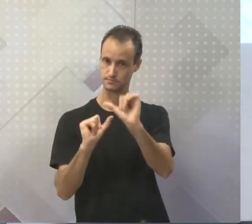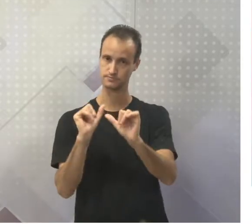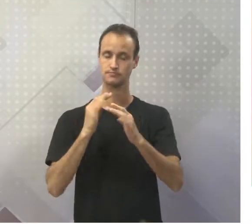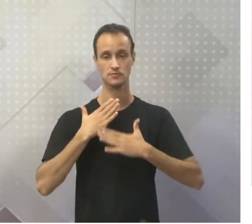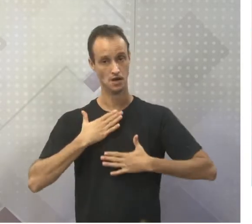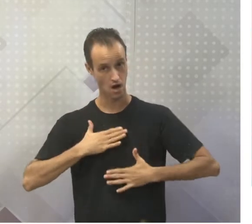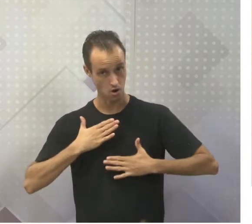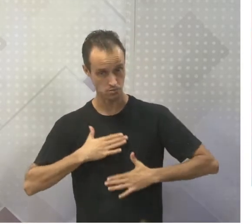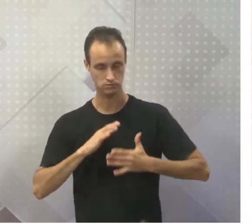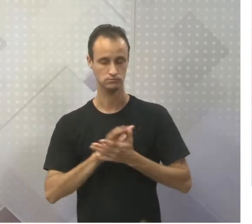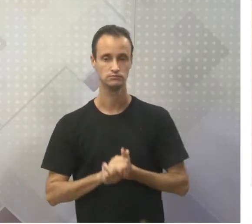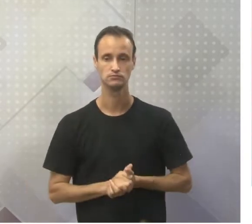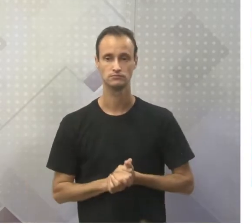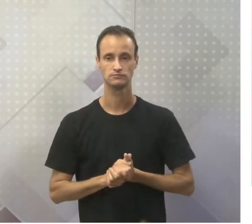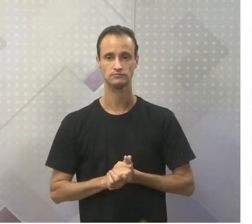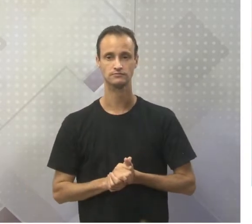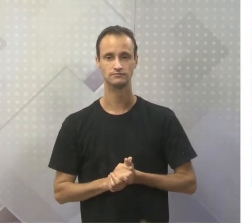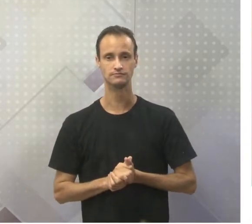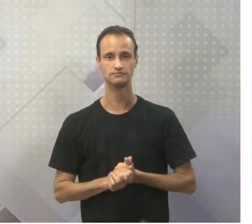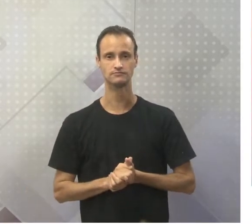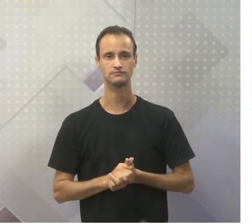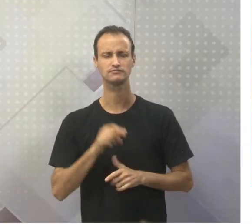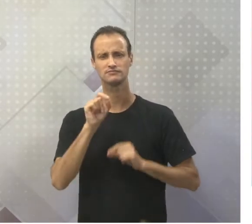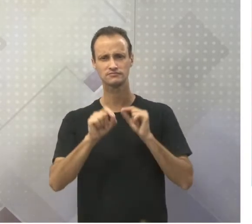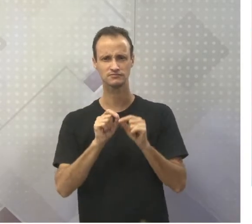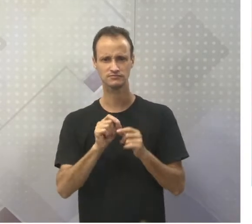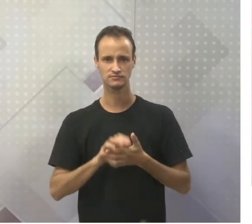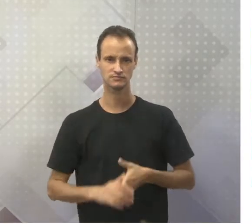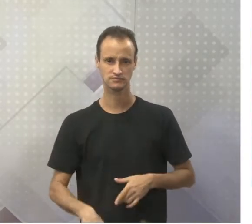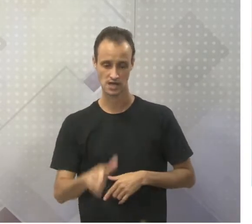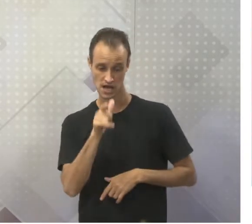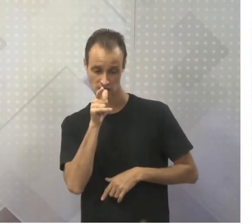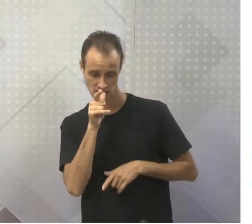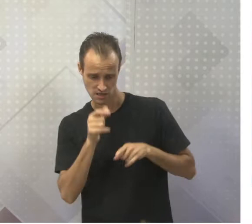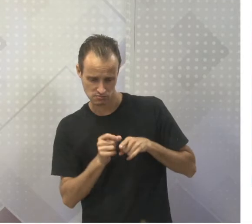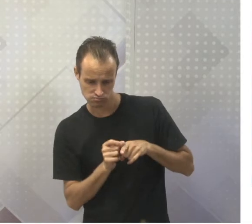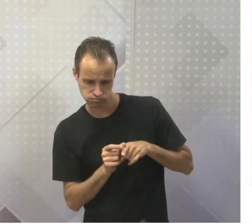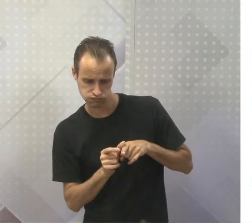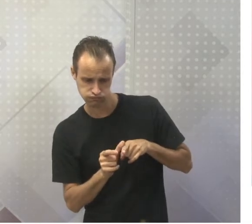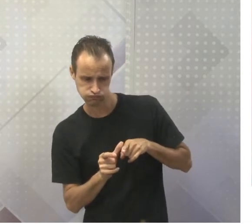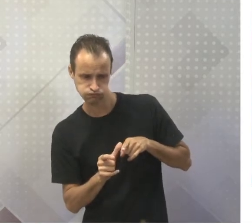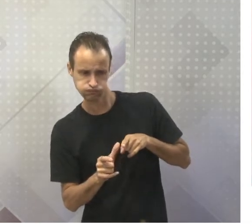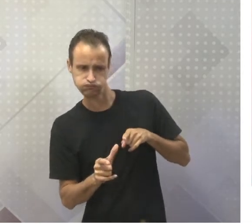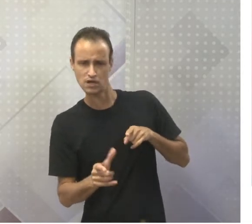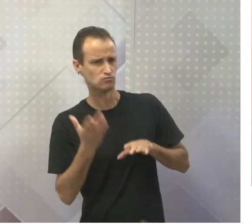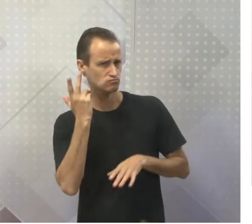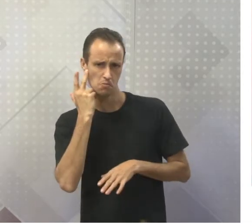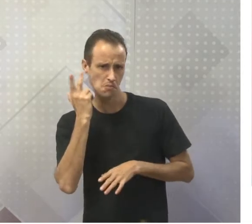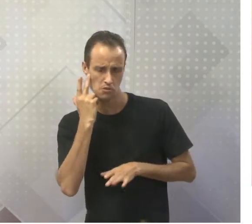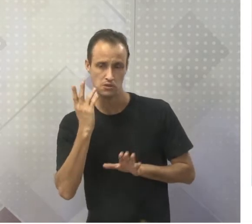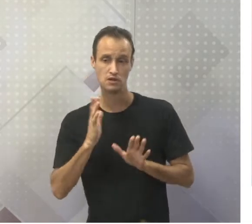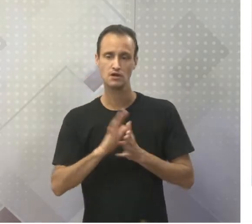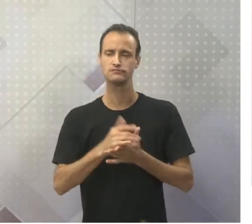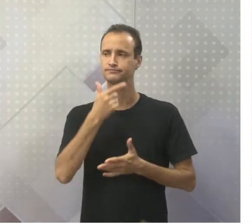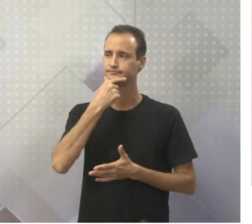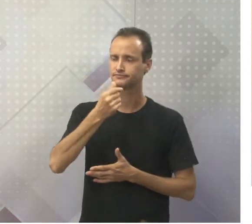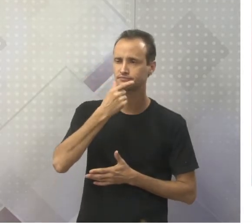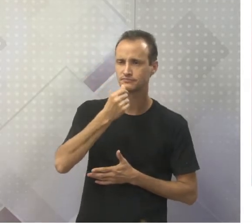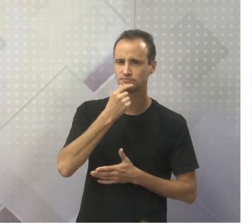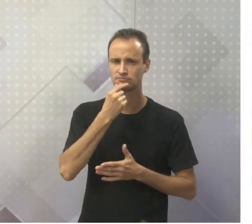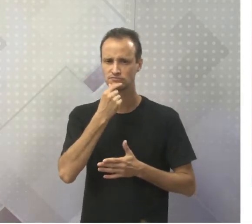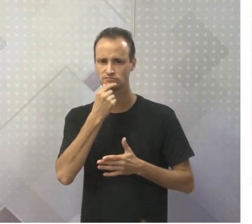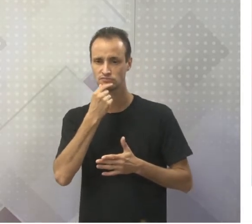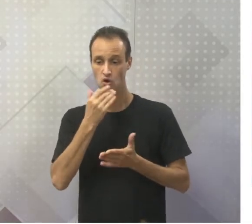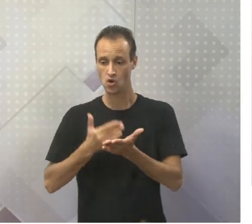calma! E aí ele vai crescer e normalmente o menino entra numa